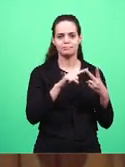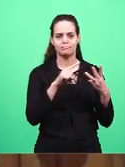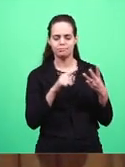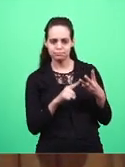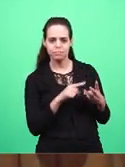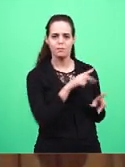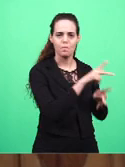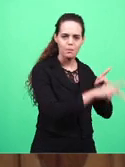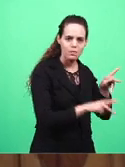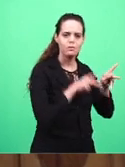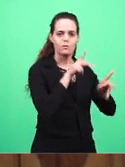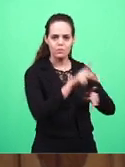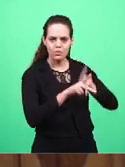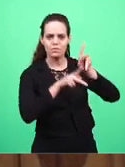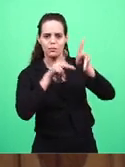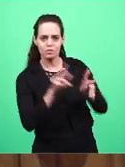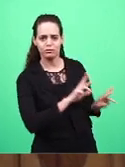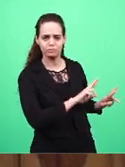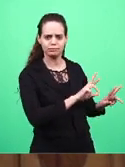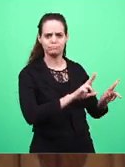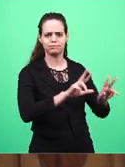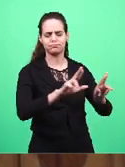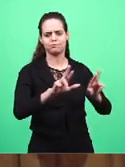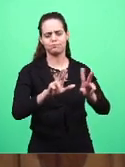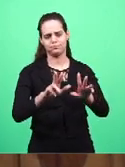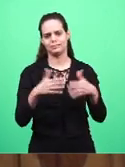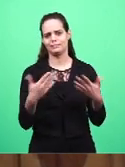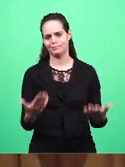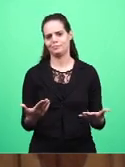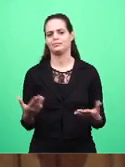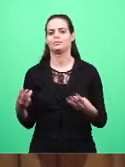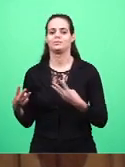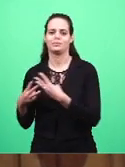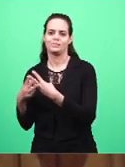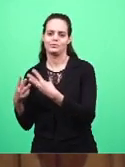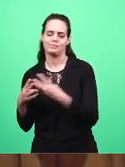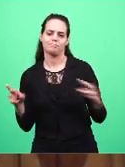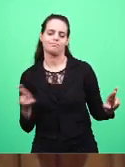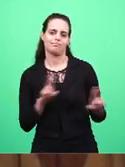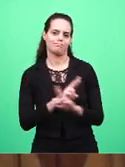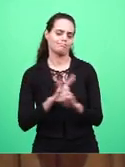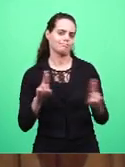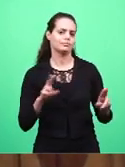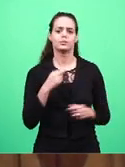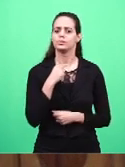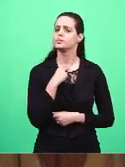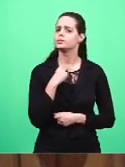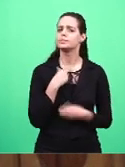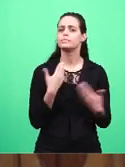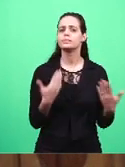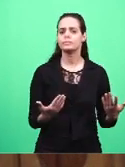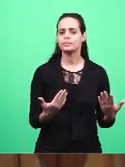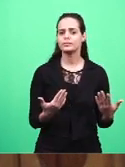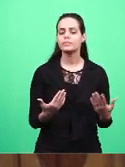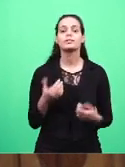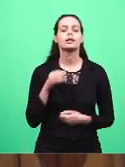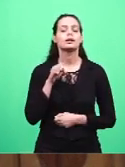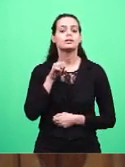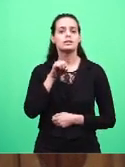mistura, porque ele tem uma responsabilidade profética de manter